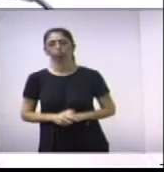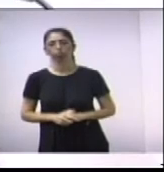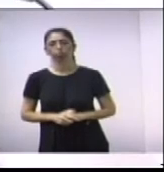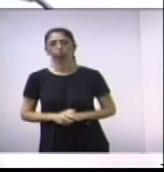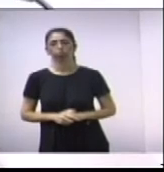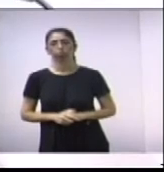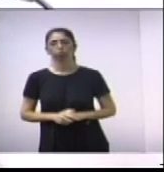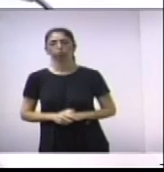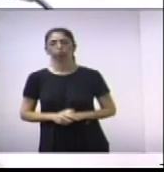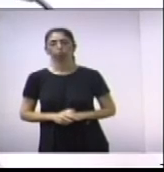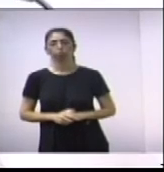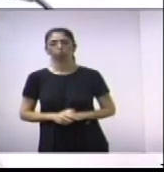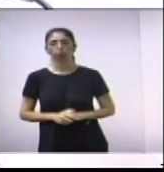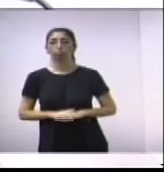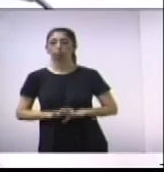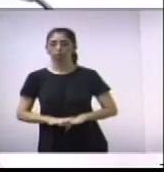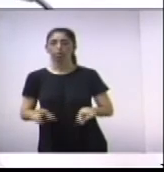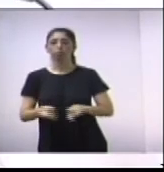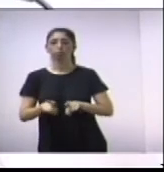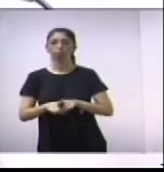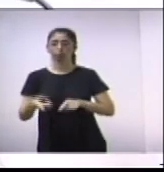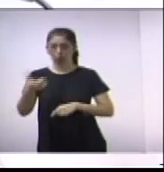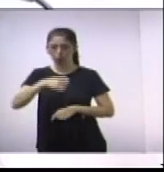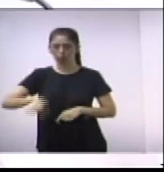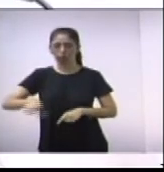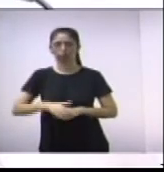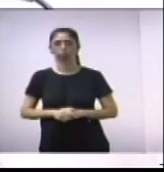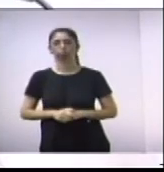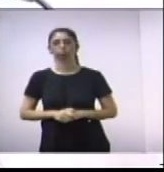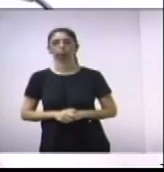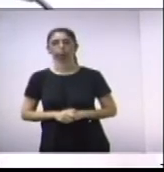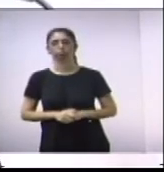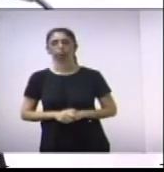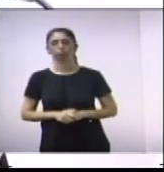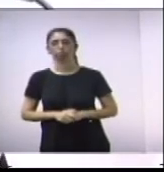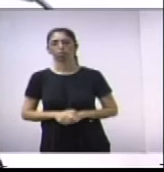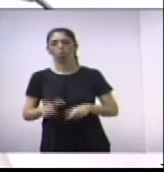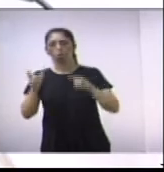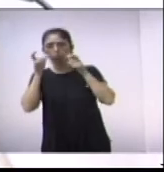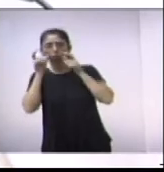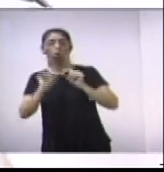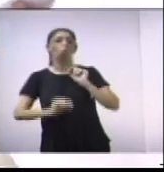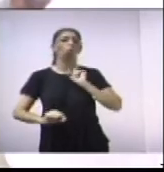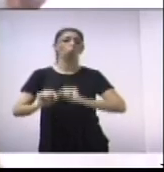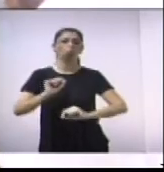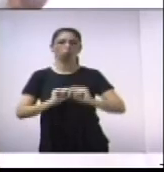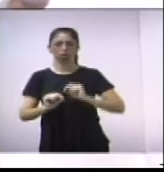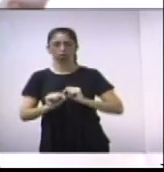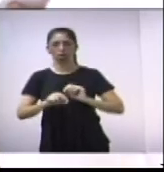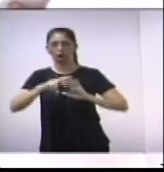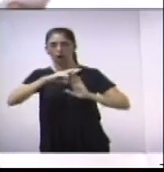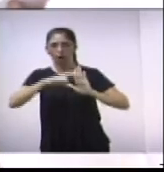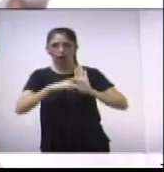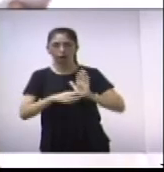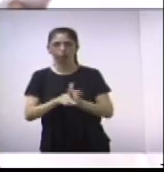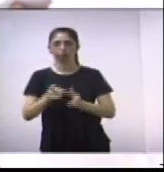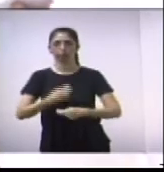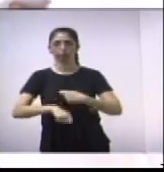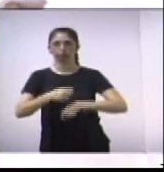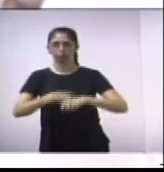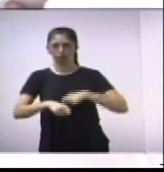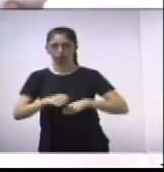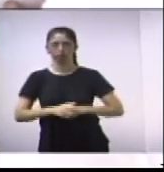ou inconveniente. E ainda prossegue: para atuar observando a moral administrativa, não basta o agente